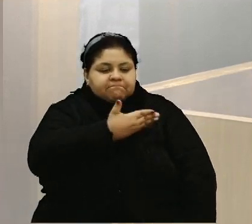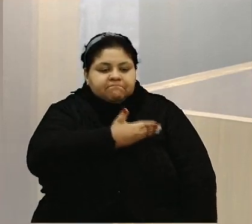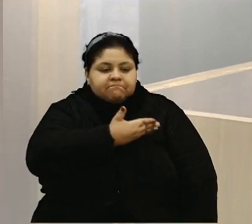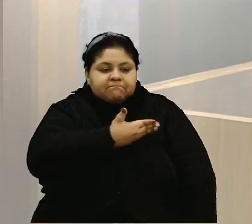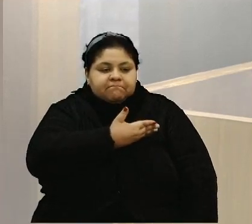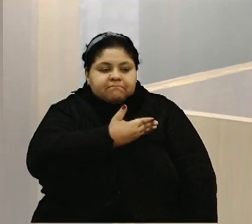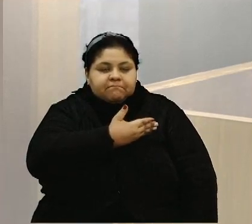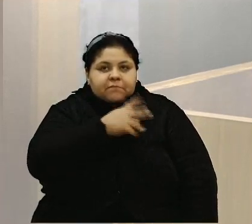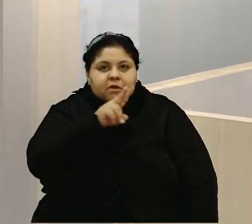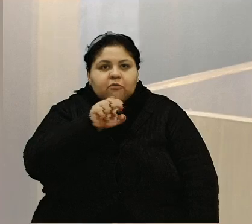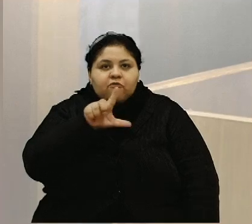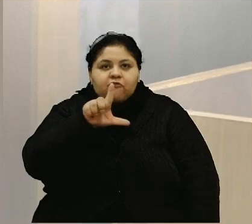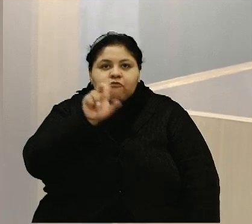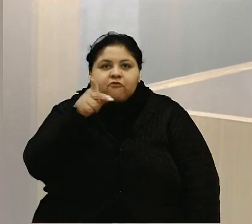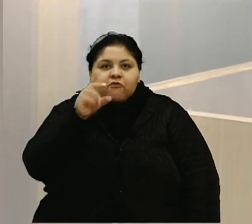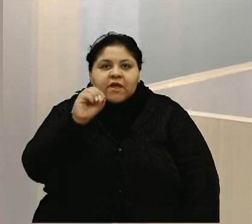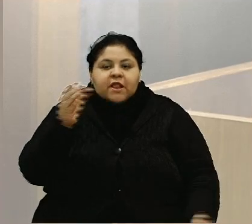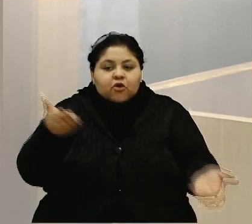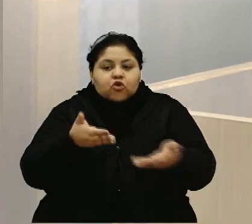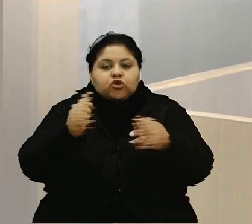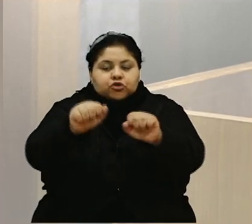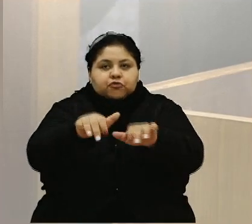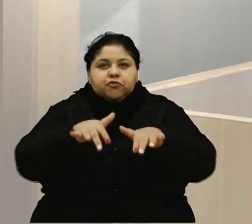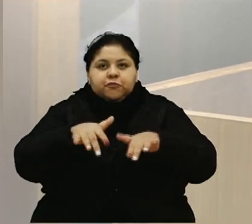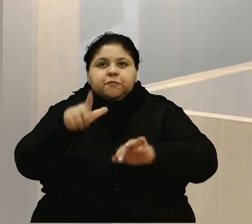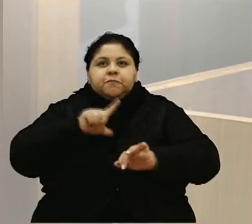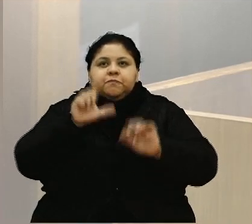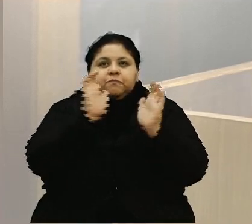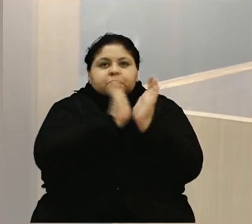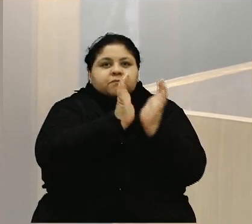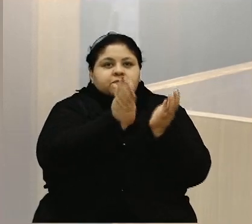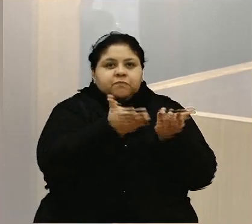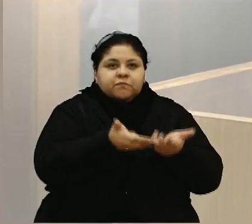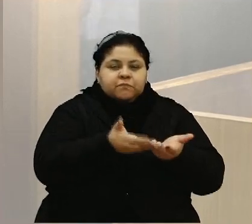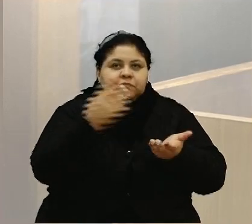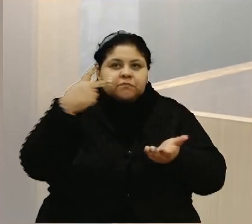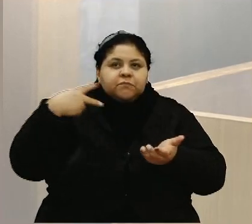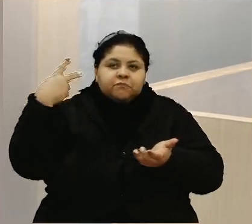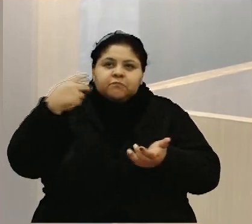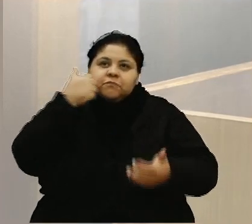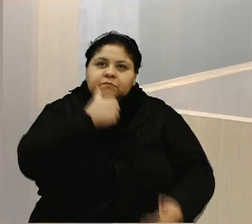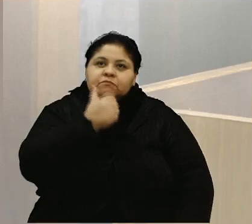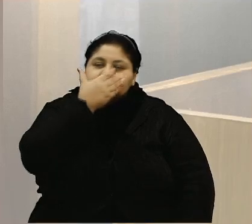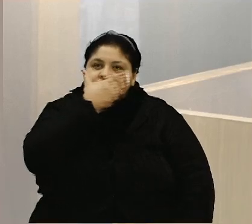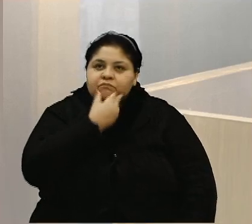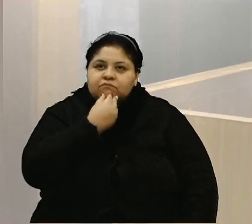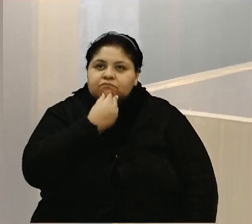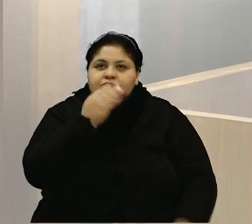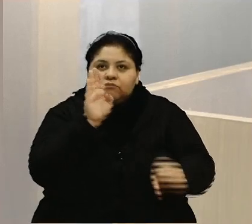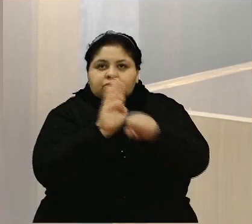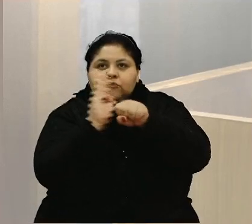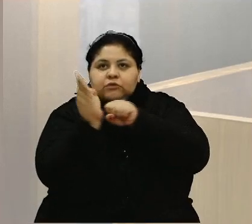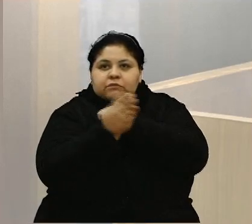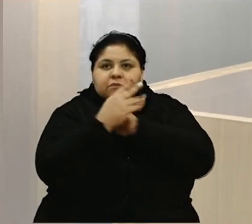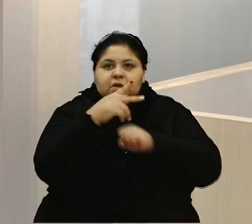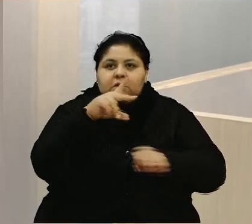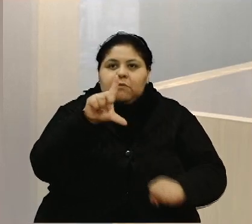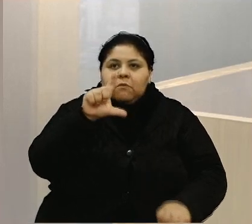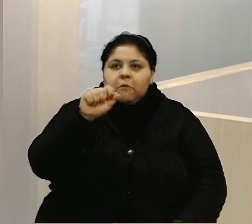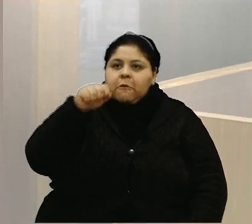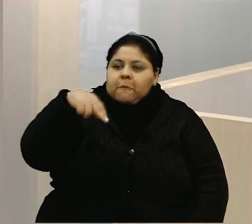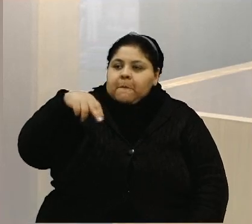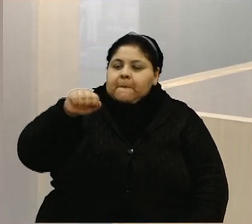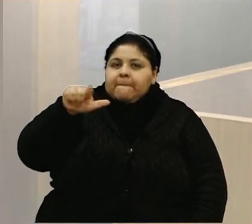na plateia. Nós temos uma comissão aqui, colegas vereadores e vereadoras do Planalto.